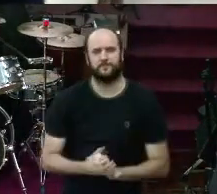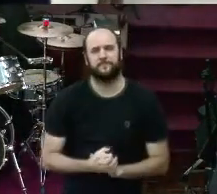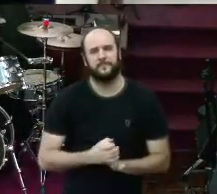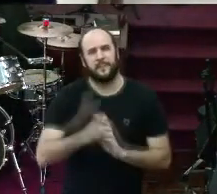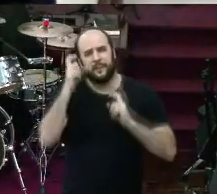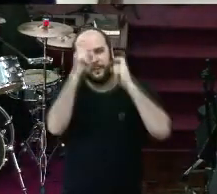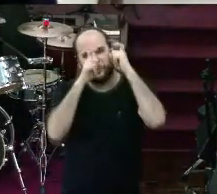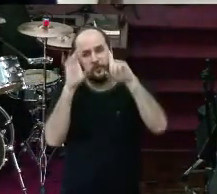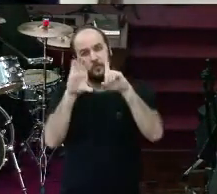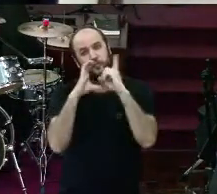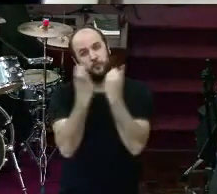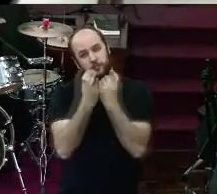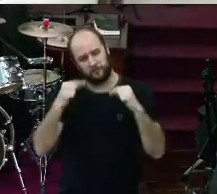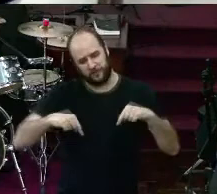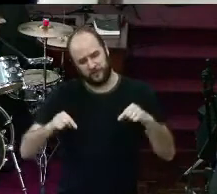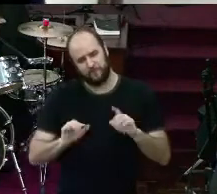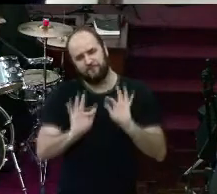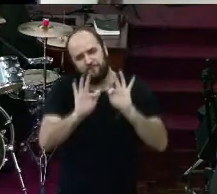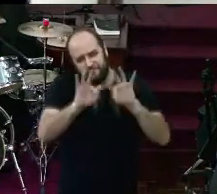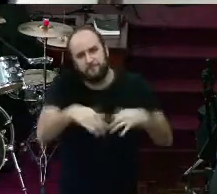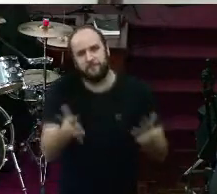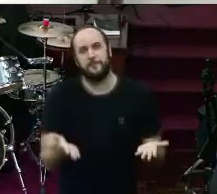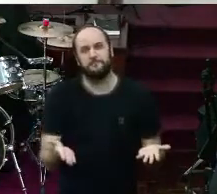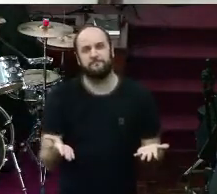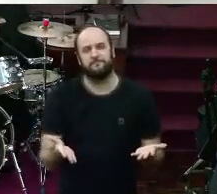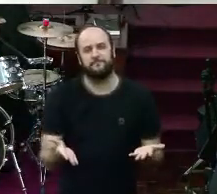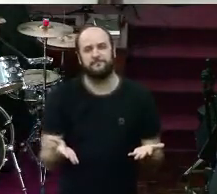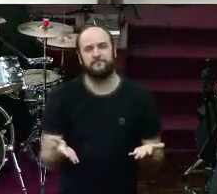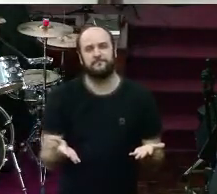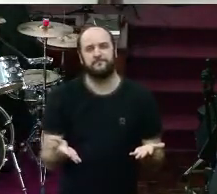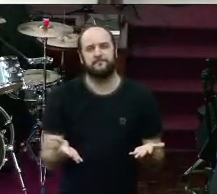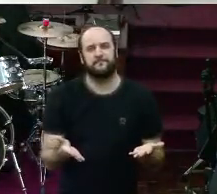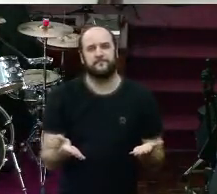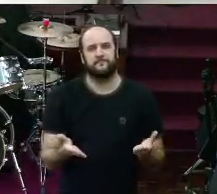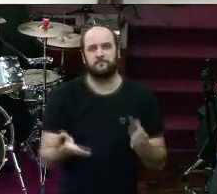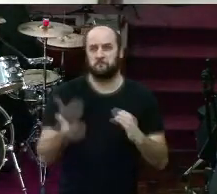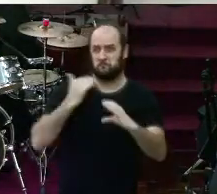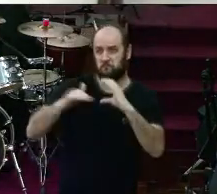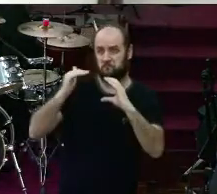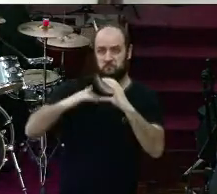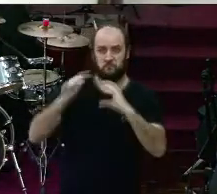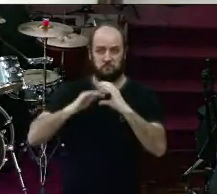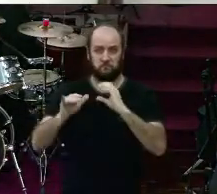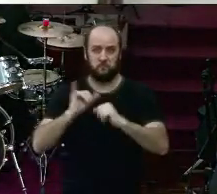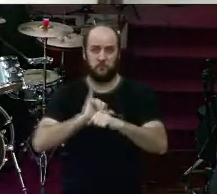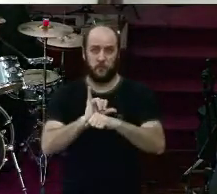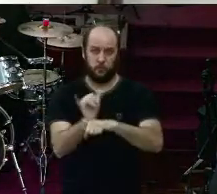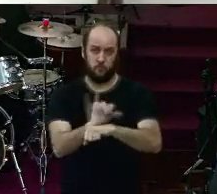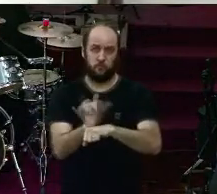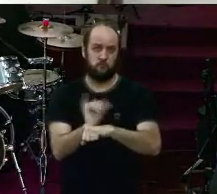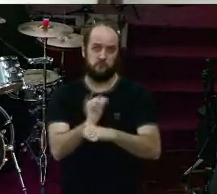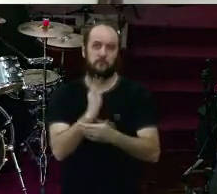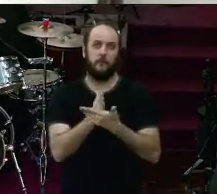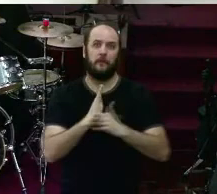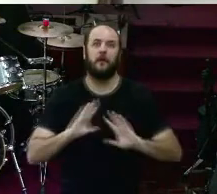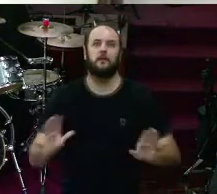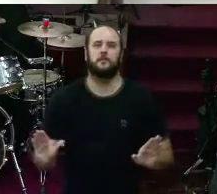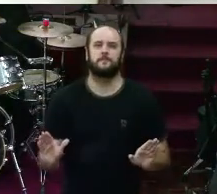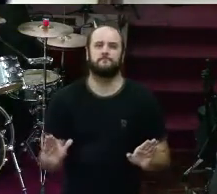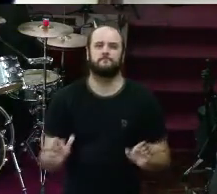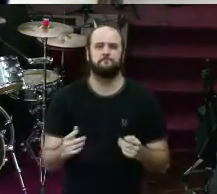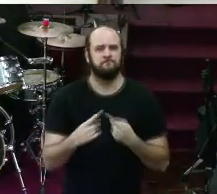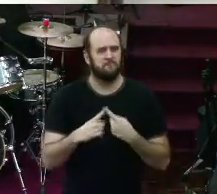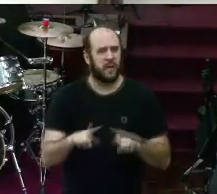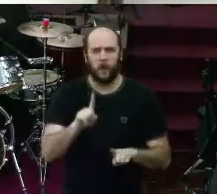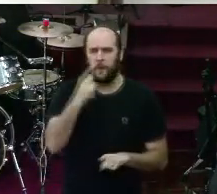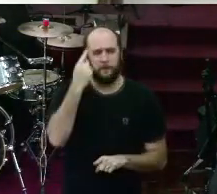daqui a pouco vai terminar, fisicamente falando. A transmissão vai encerrar daqui a pouco. Mas não caia na besteira